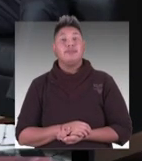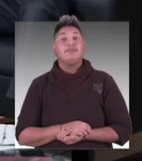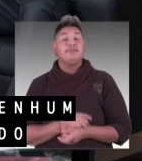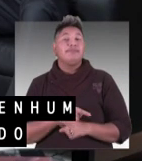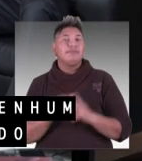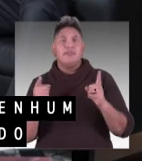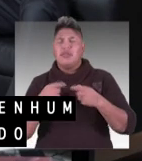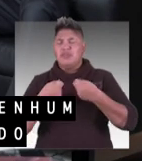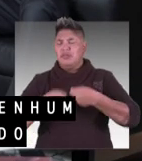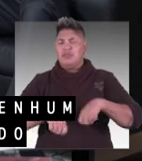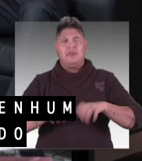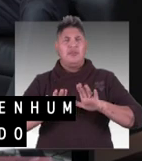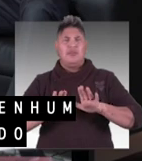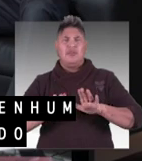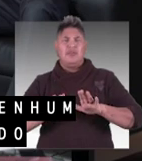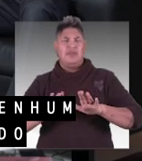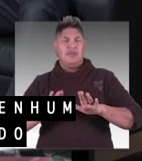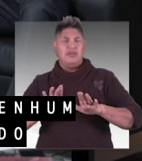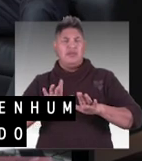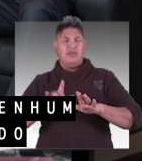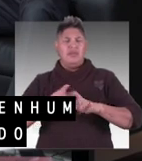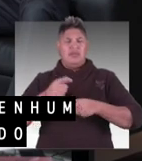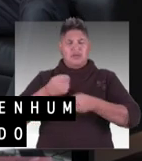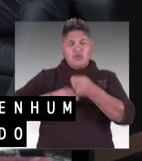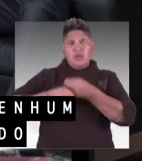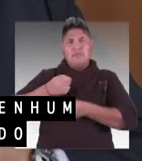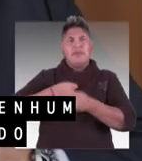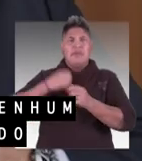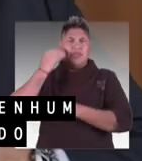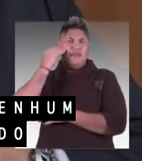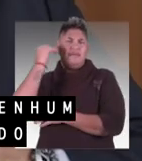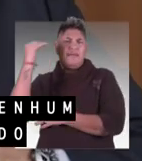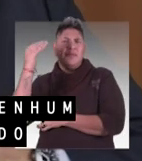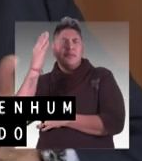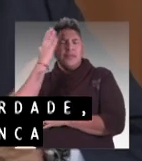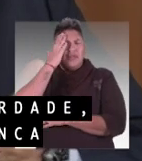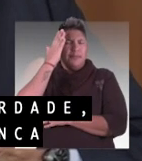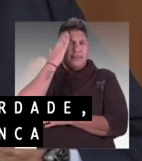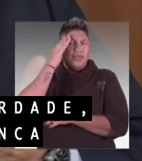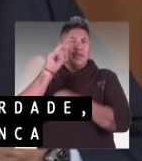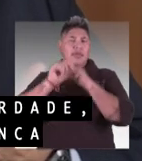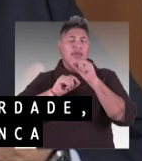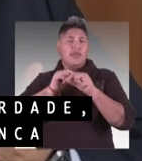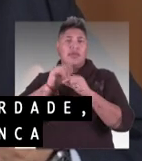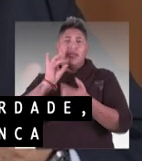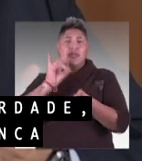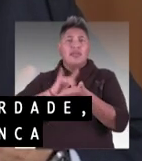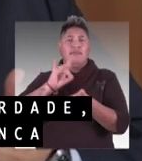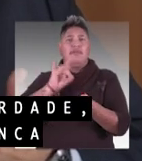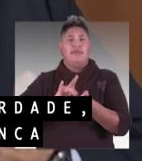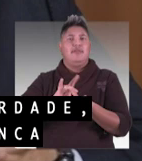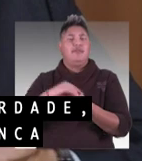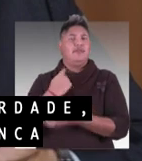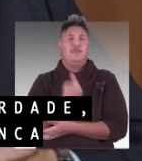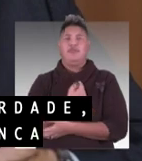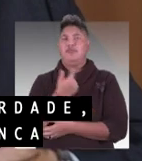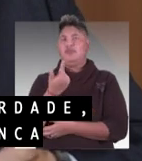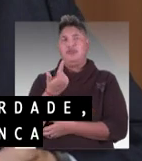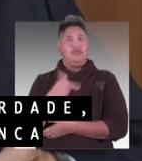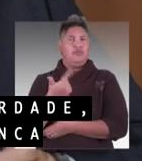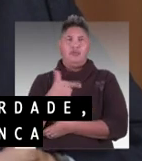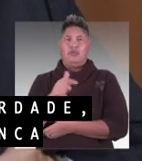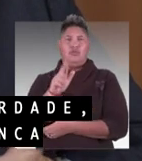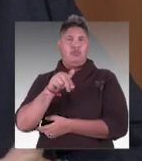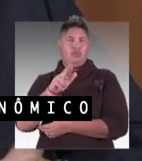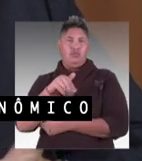Mas não precisa ser nenhum economista renomado para saber que, na verdade, nós não teremos